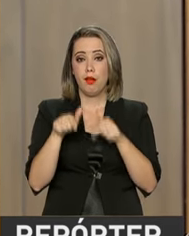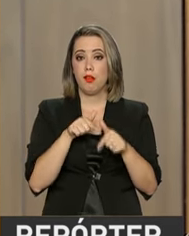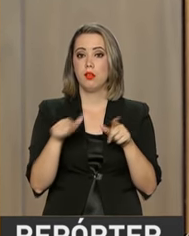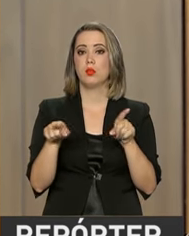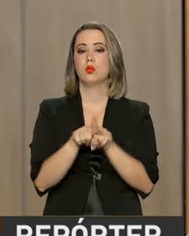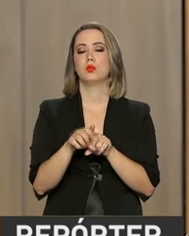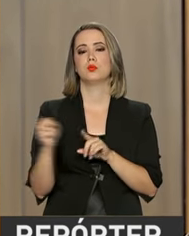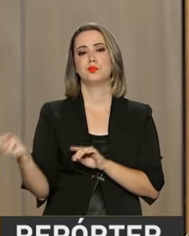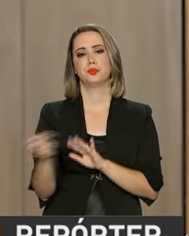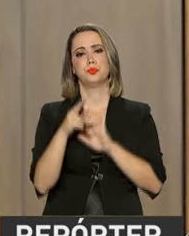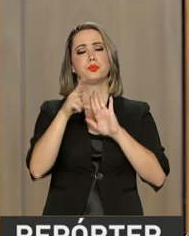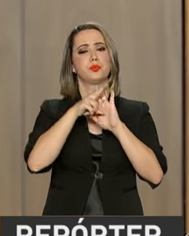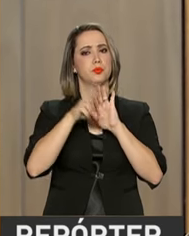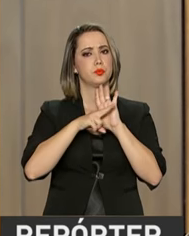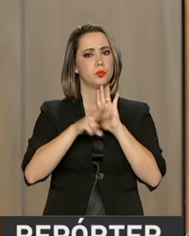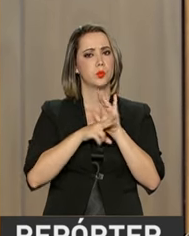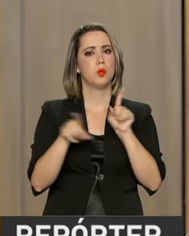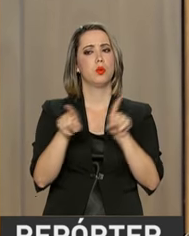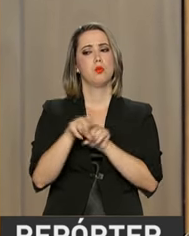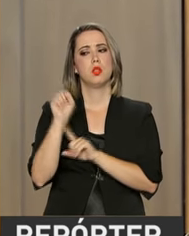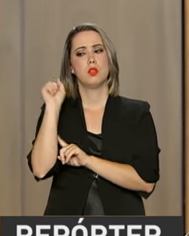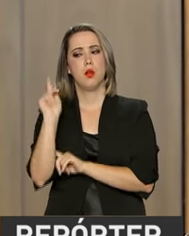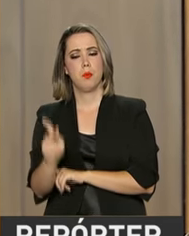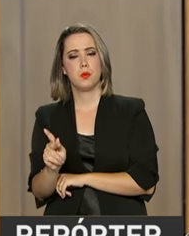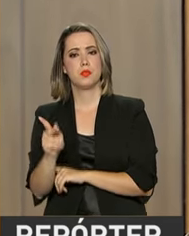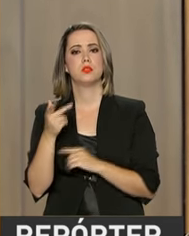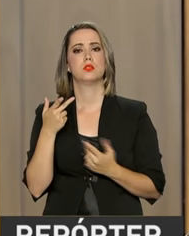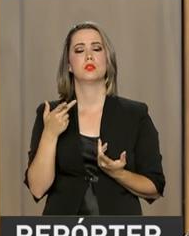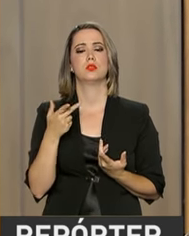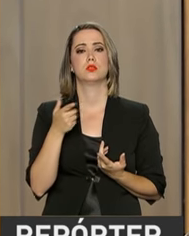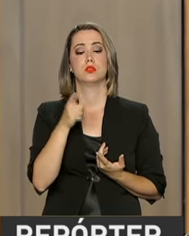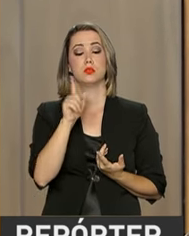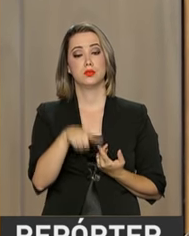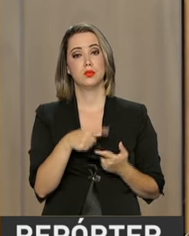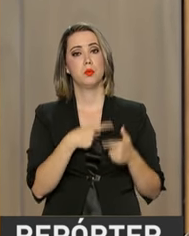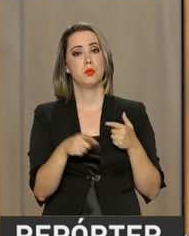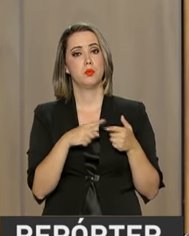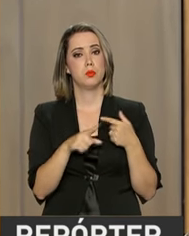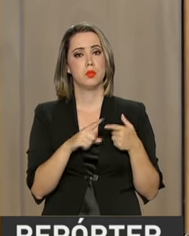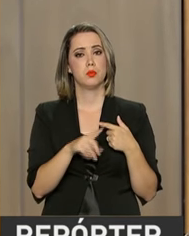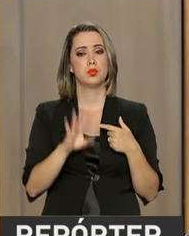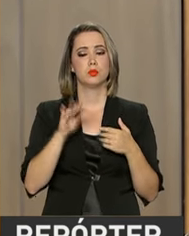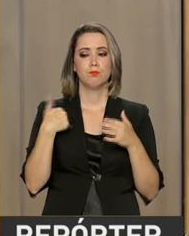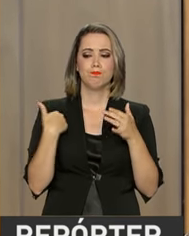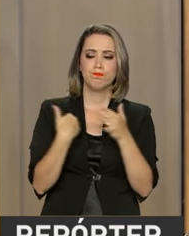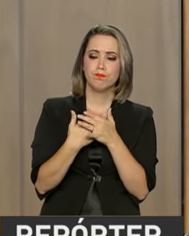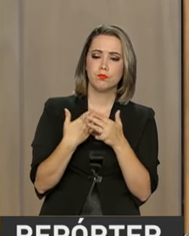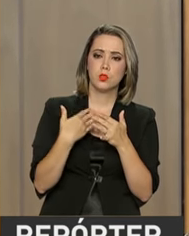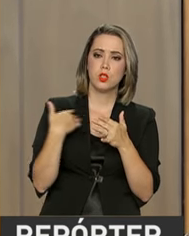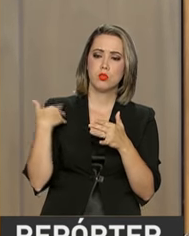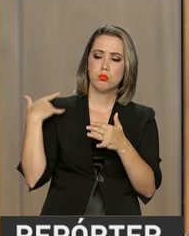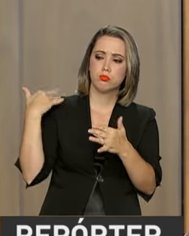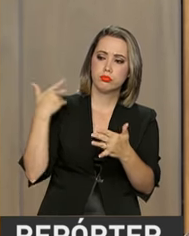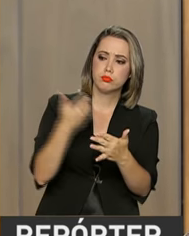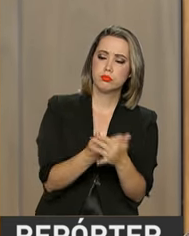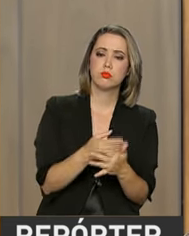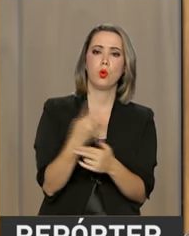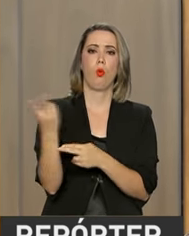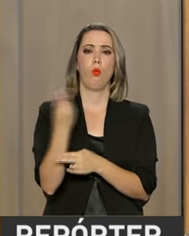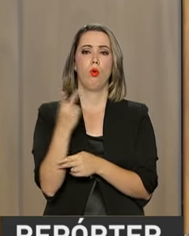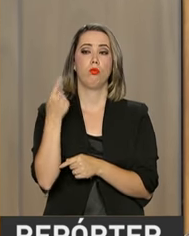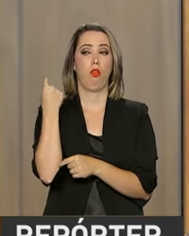reformulação da previdência social questões que foram tratadas ao longo do tempo na espanha